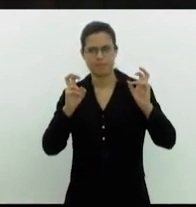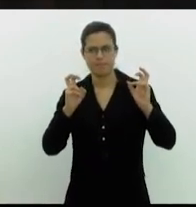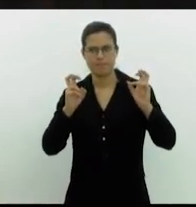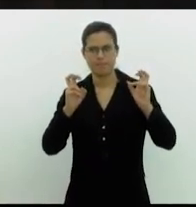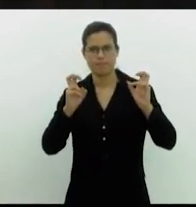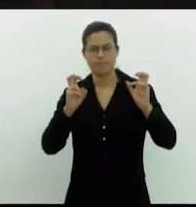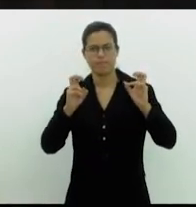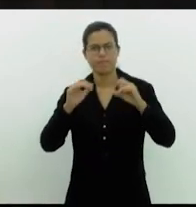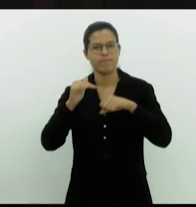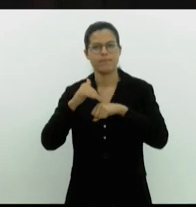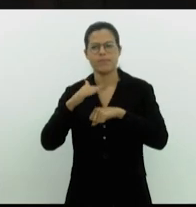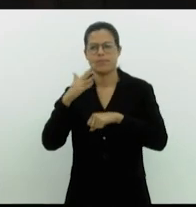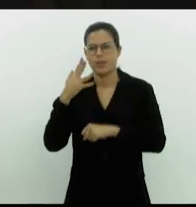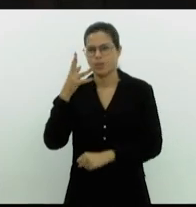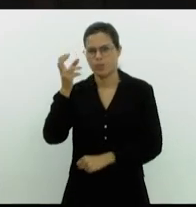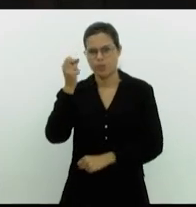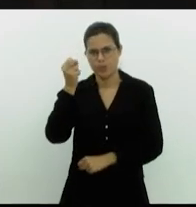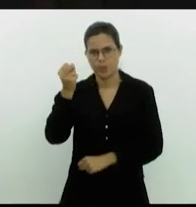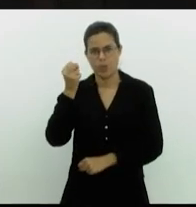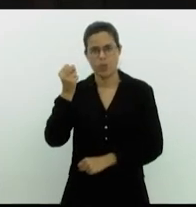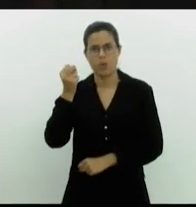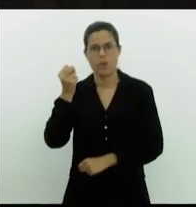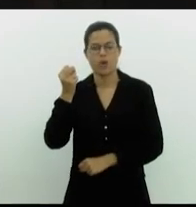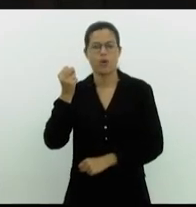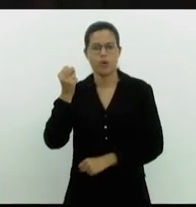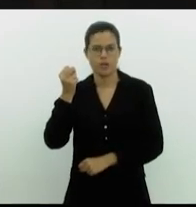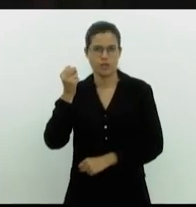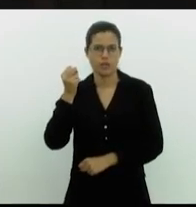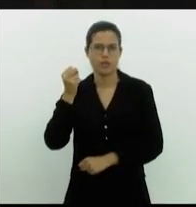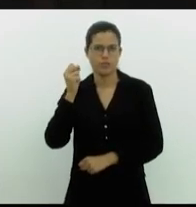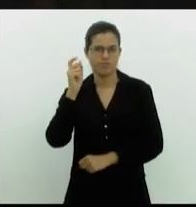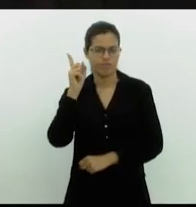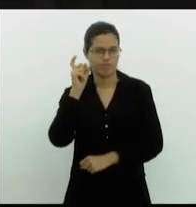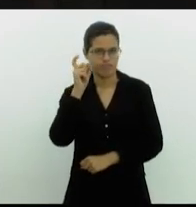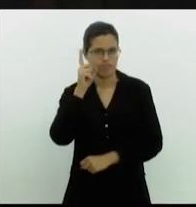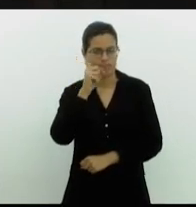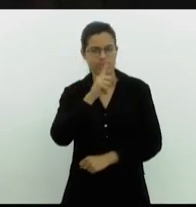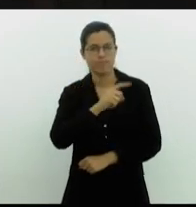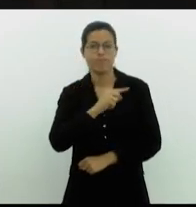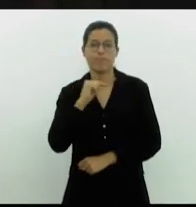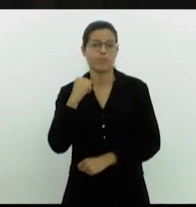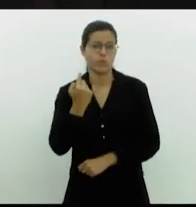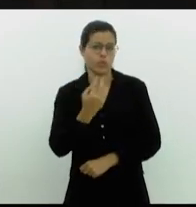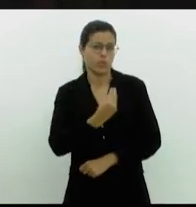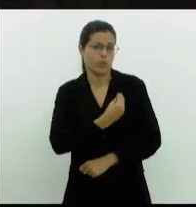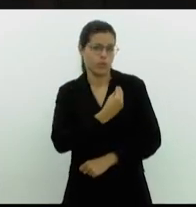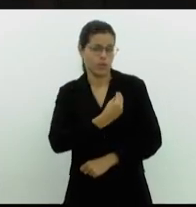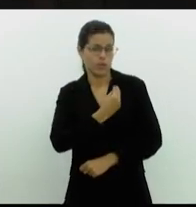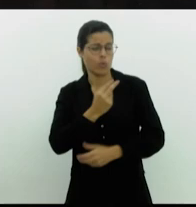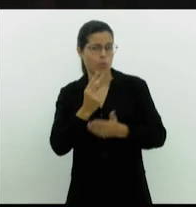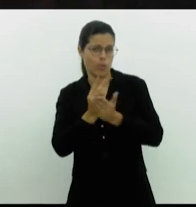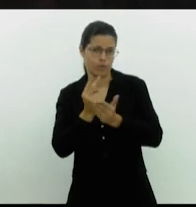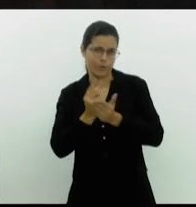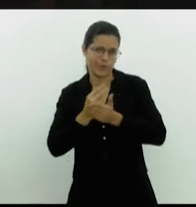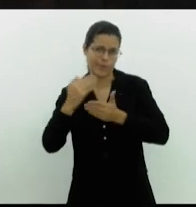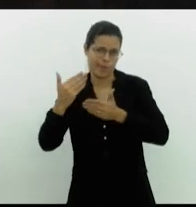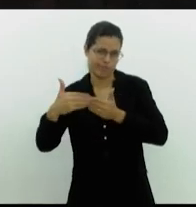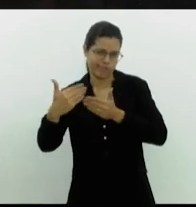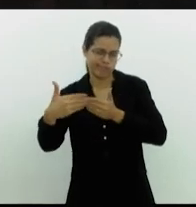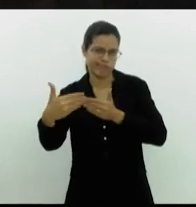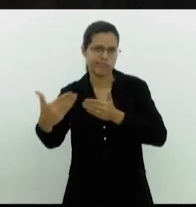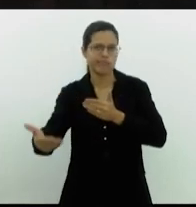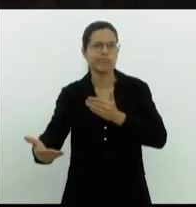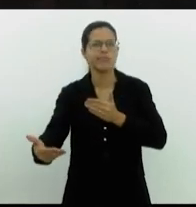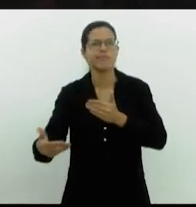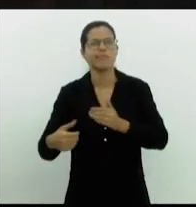mais forte, mais dramático, que estamos vivendo e vamos continuar a viver durante bastante